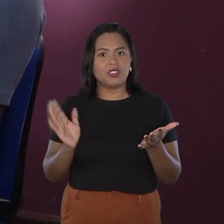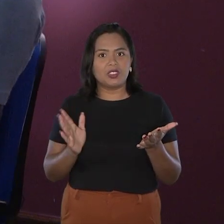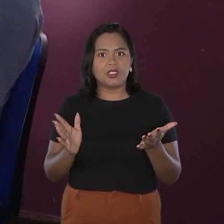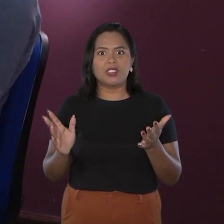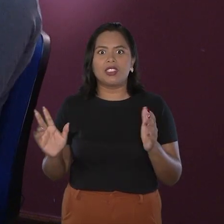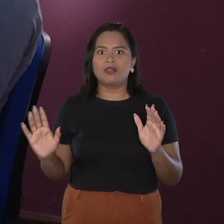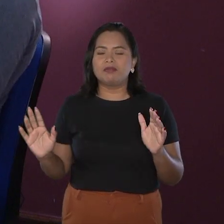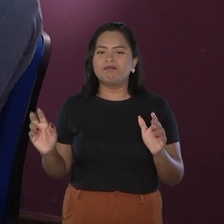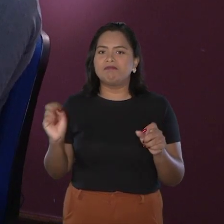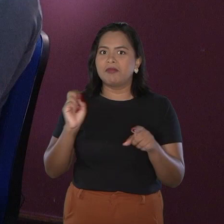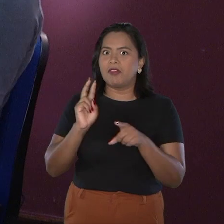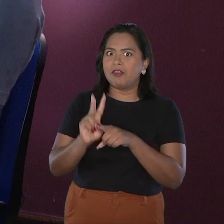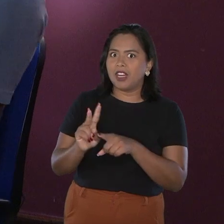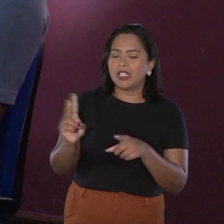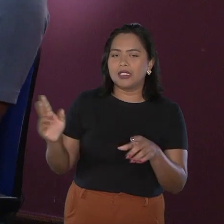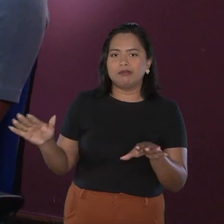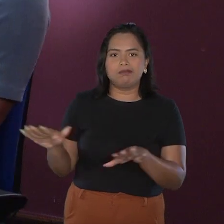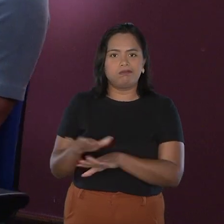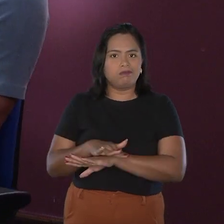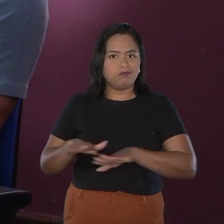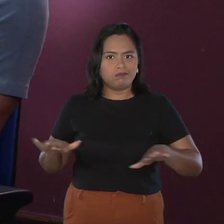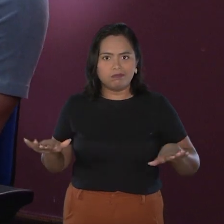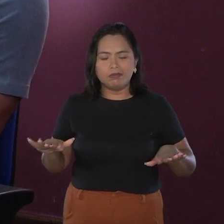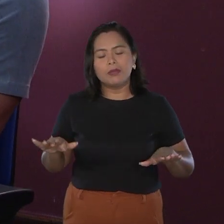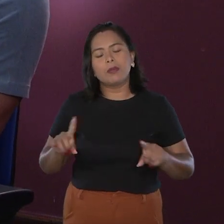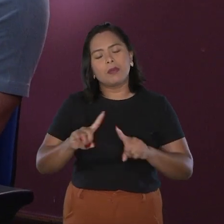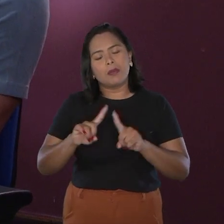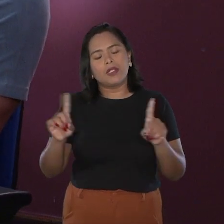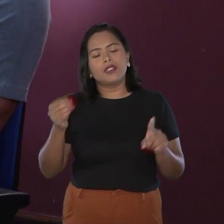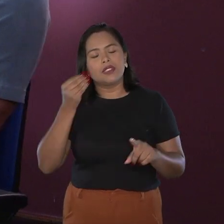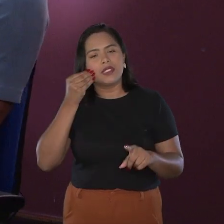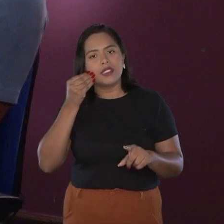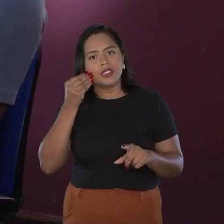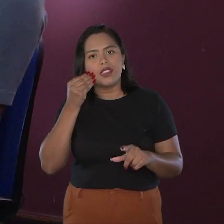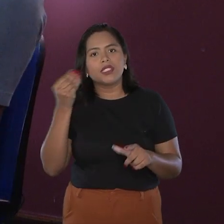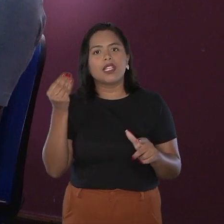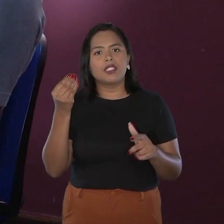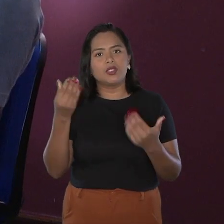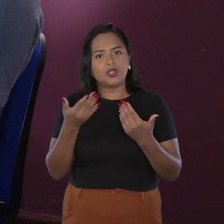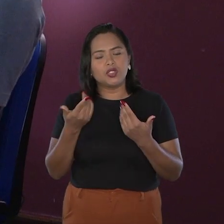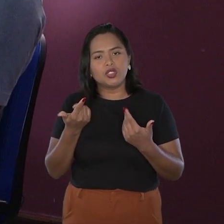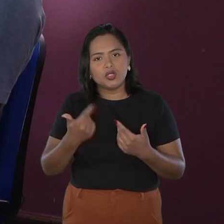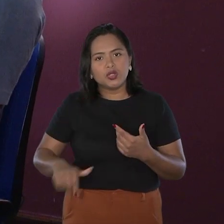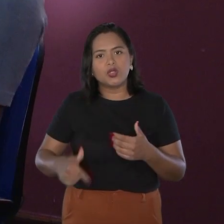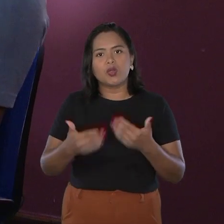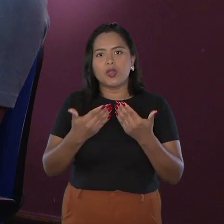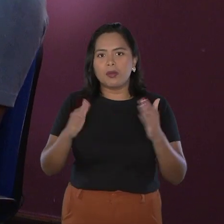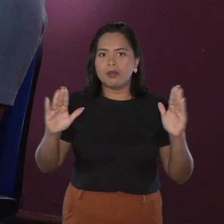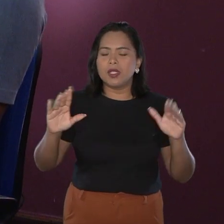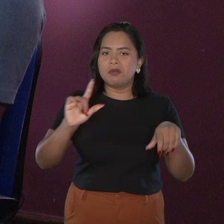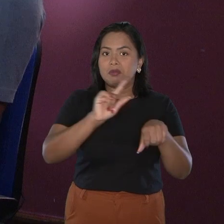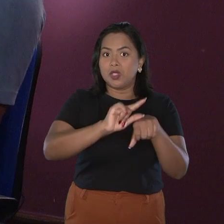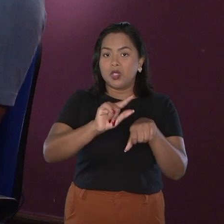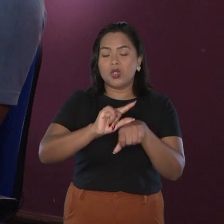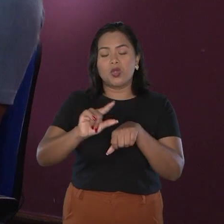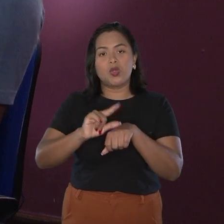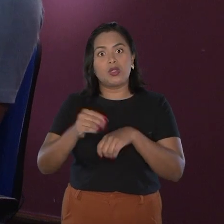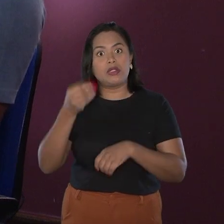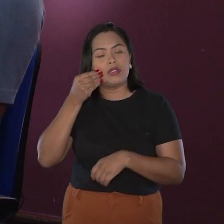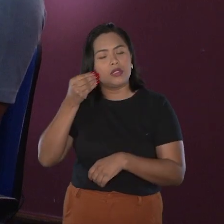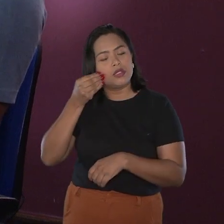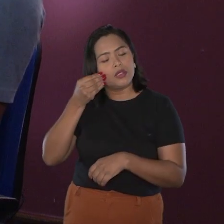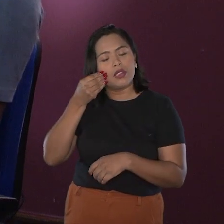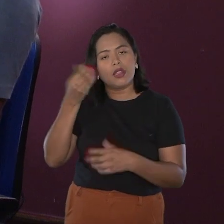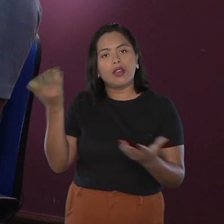atual mas estamos estudando a possibilidade para ampliar essas vagas ou cursos que sejam a gente vai estar